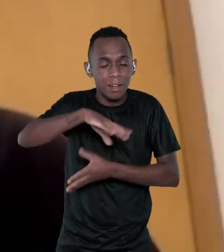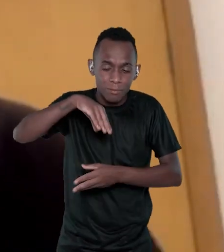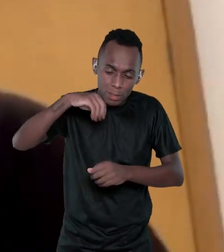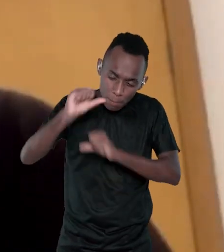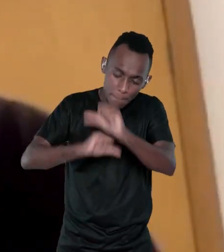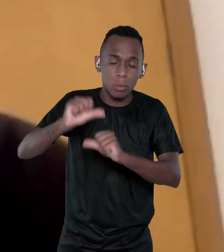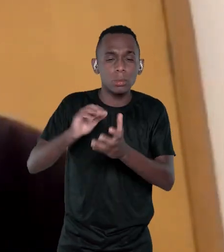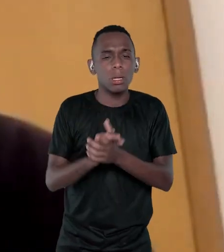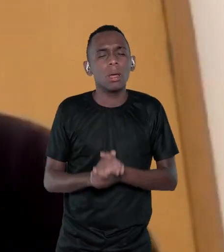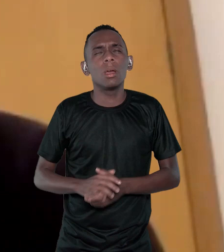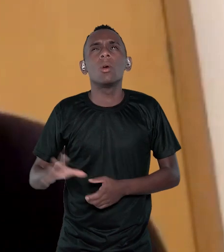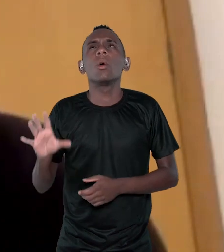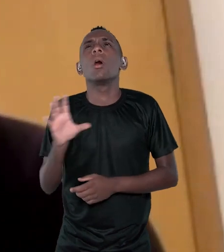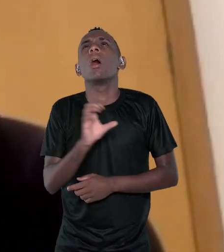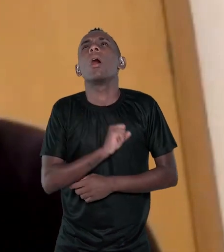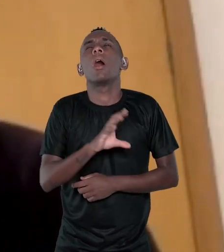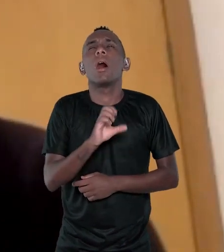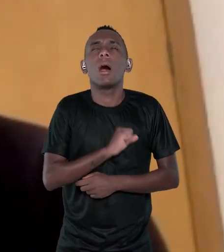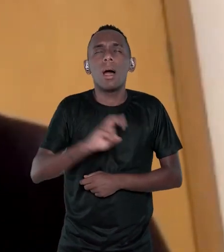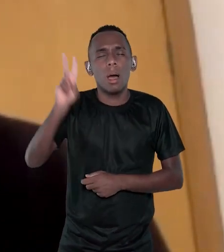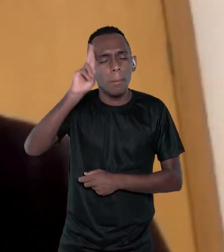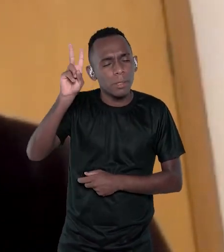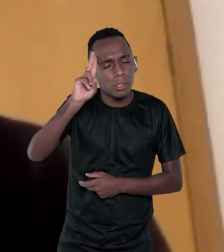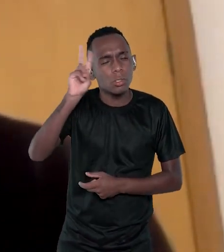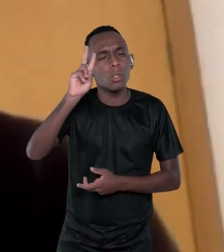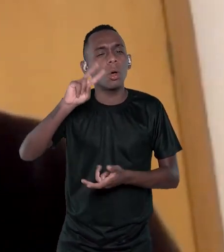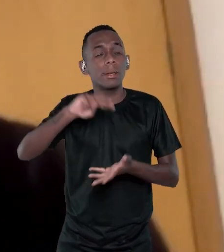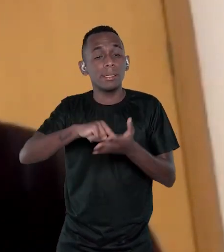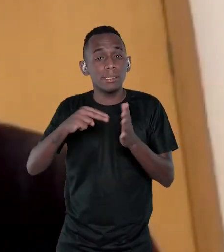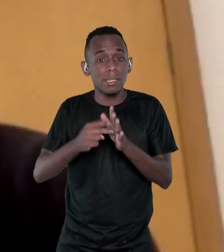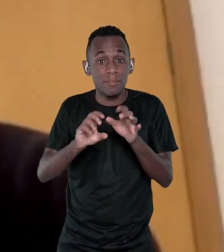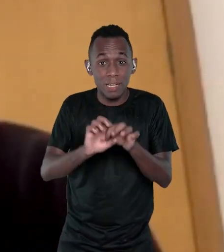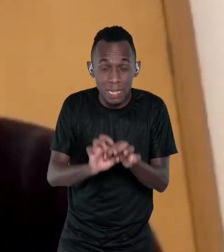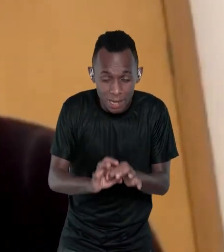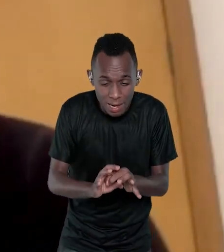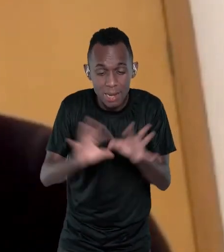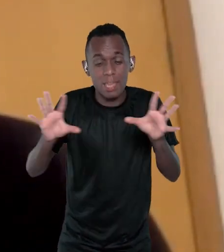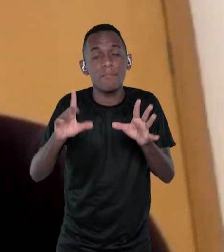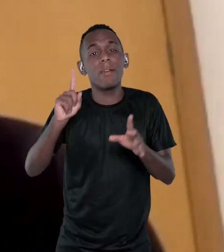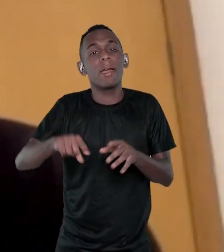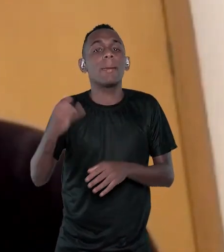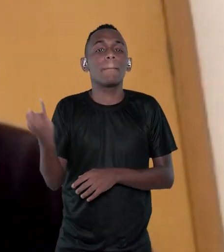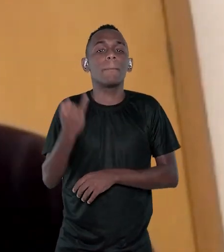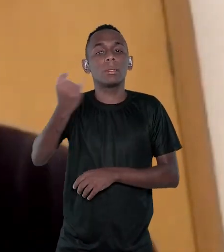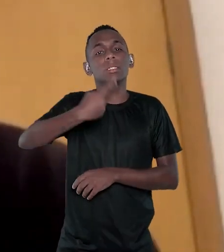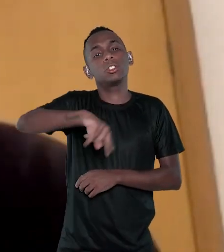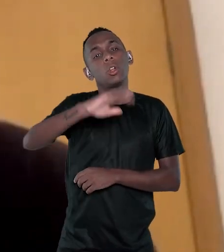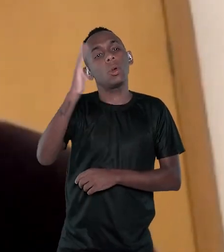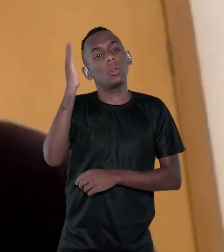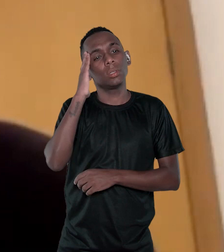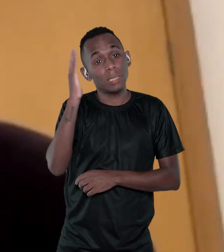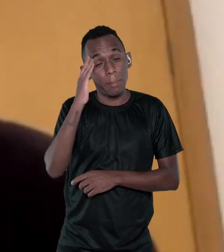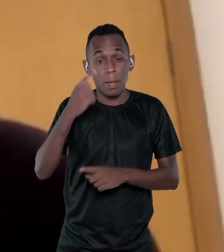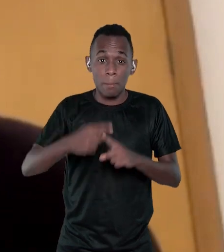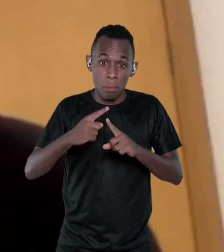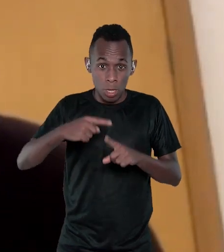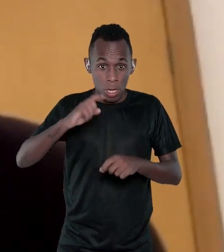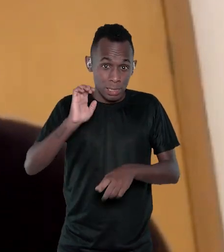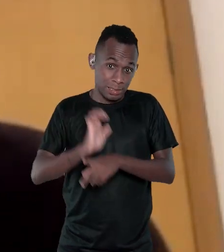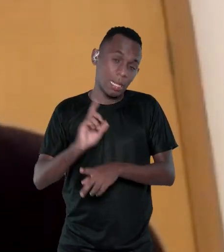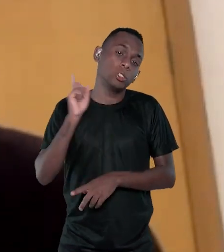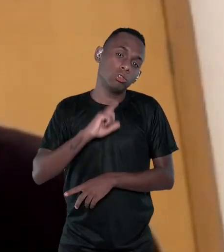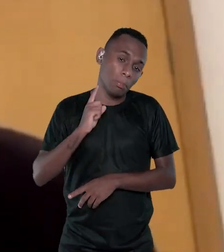motim. Então, eu adoro as histórias libertárias. Acho que é muito importante a gente saber, principalmente